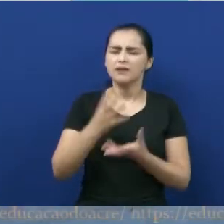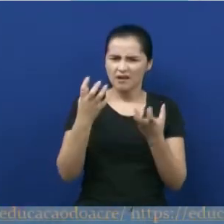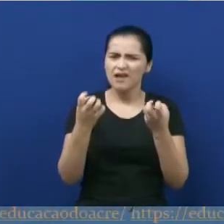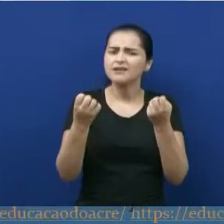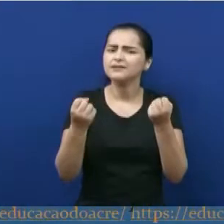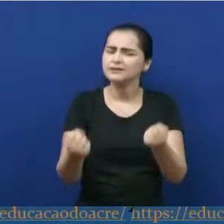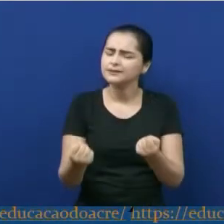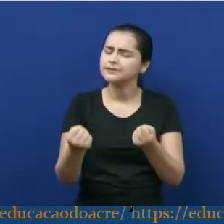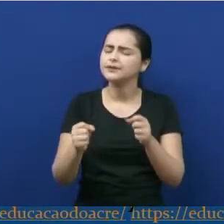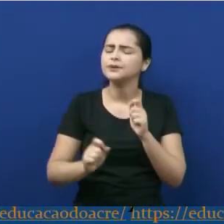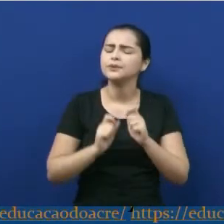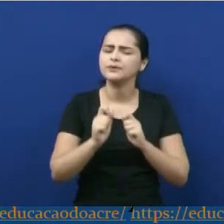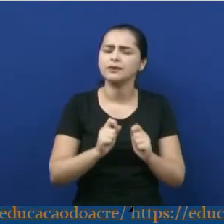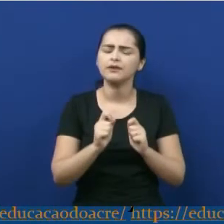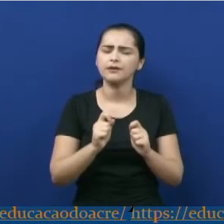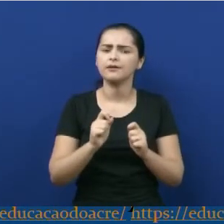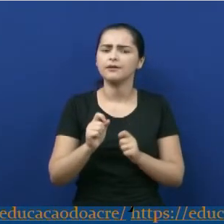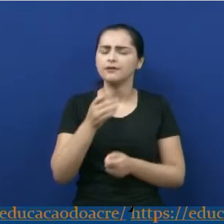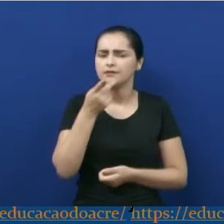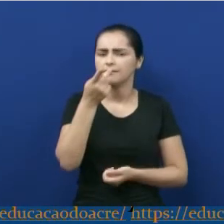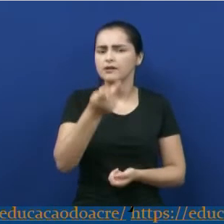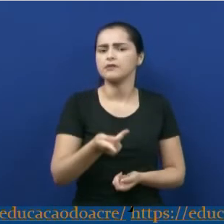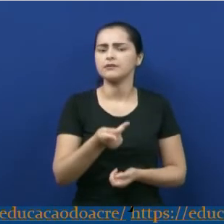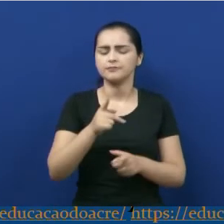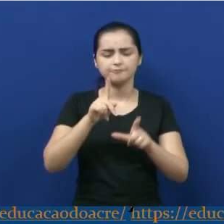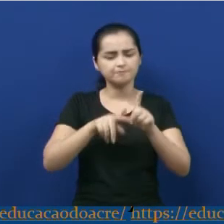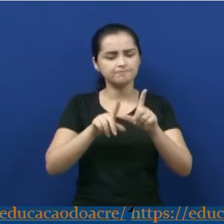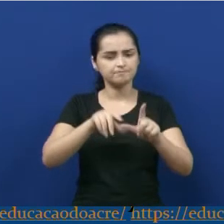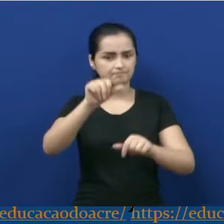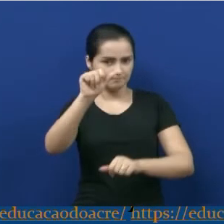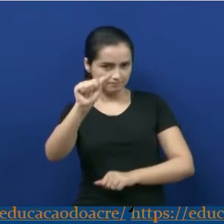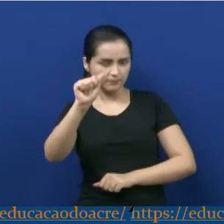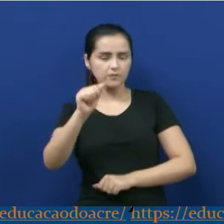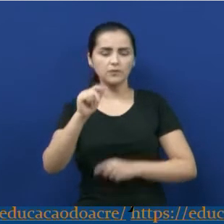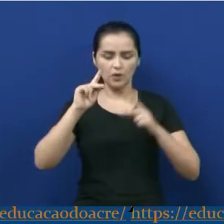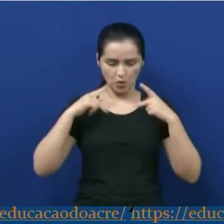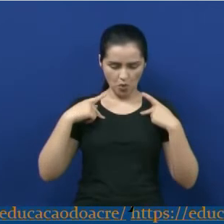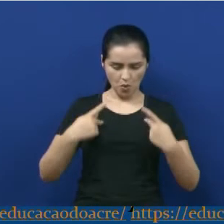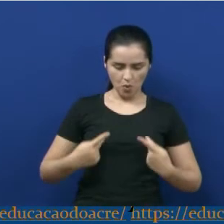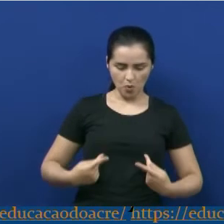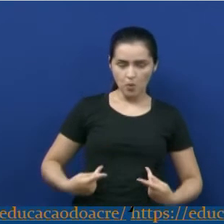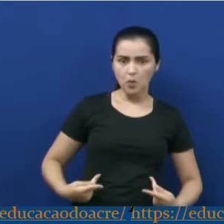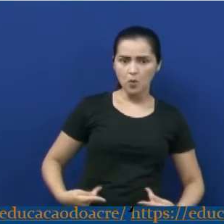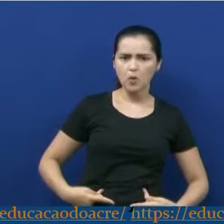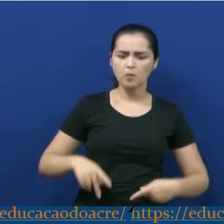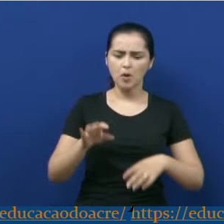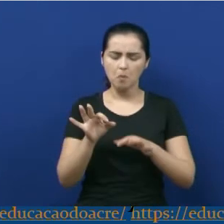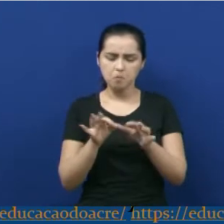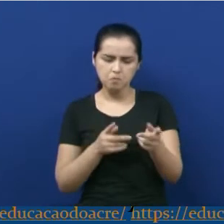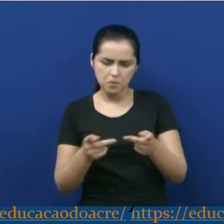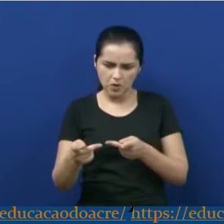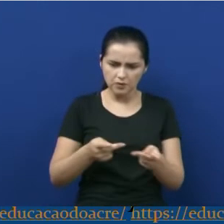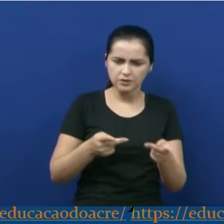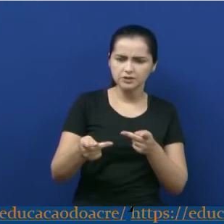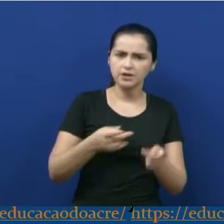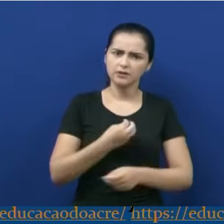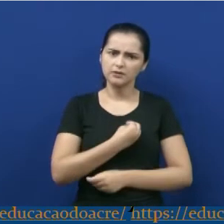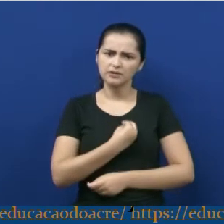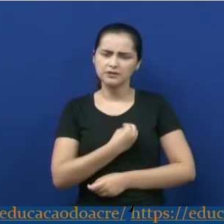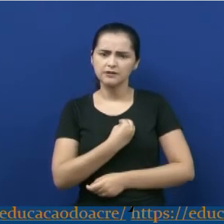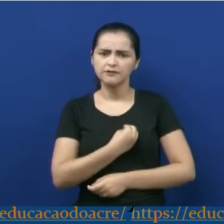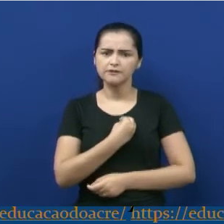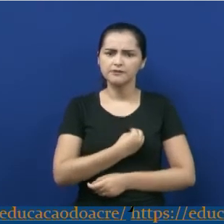acima quando a gente quando ele afirma o que letra A o homem é um projeto que se vive